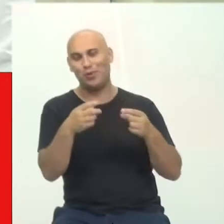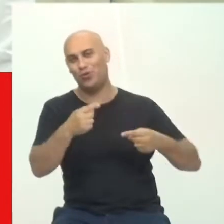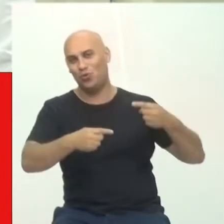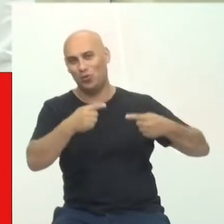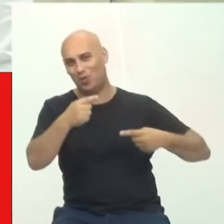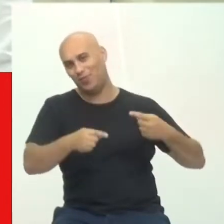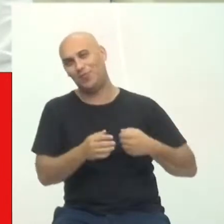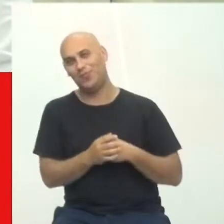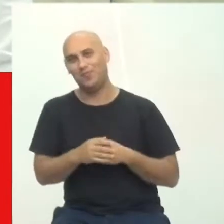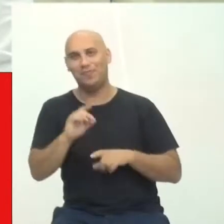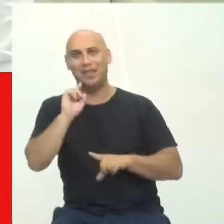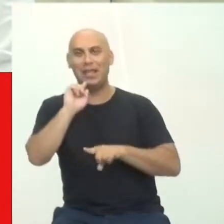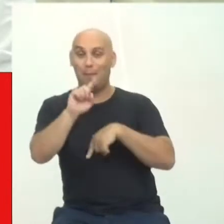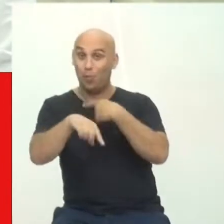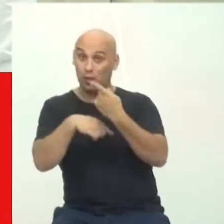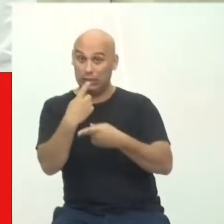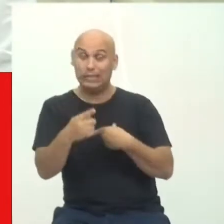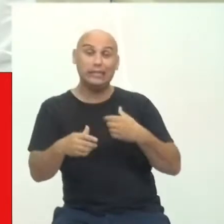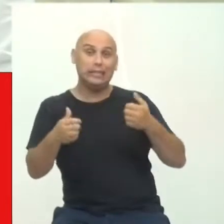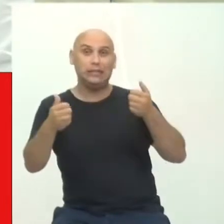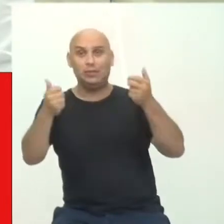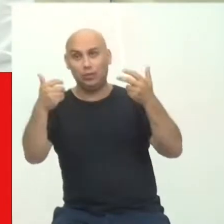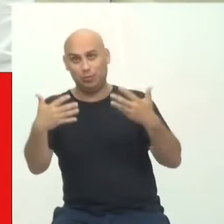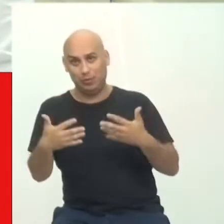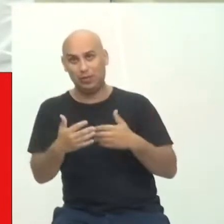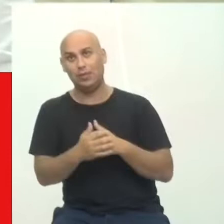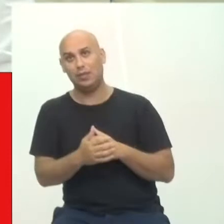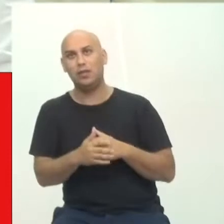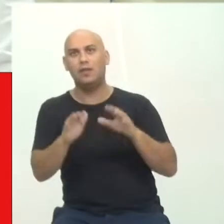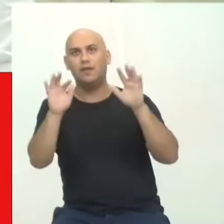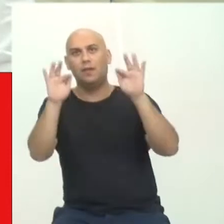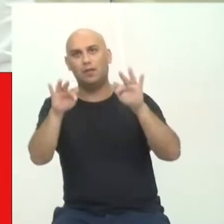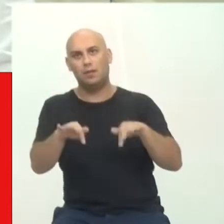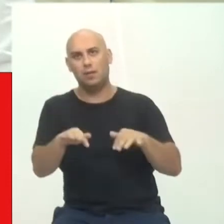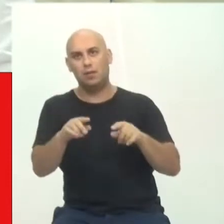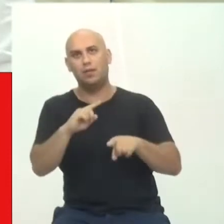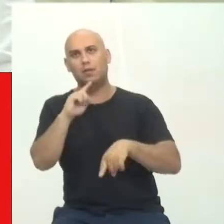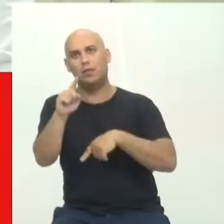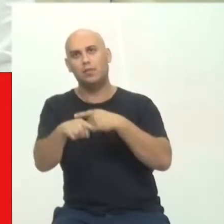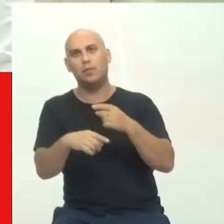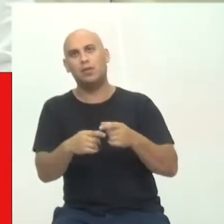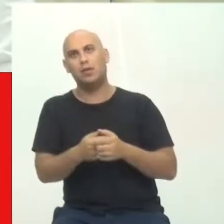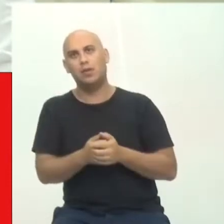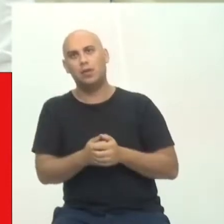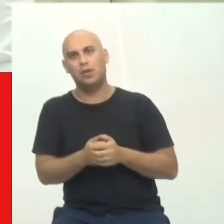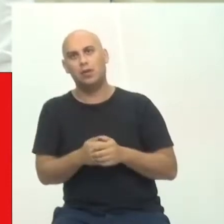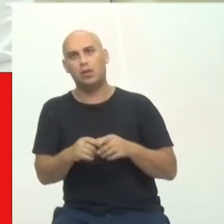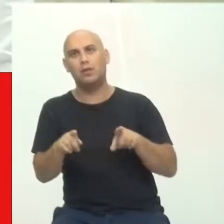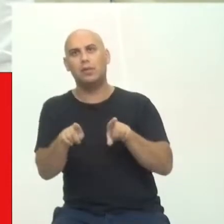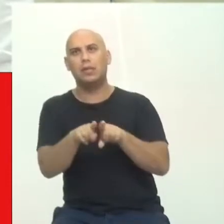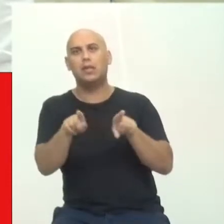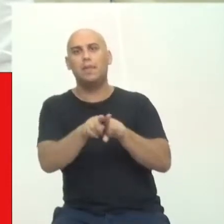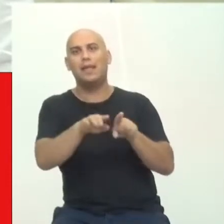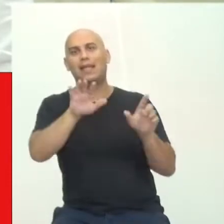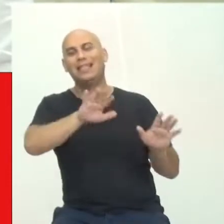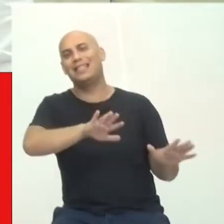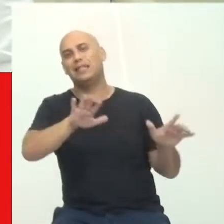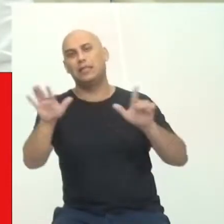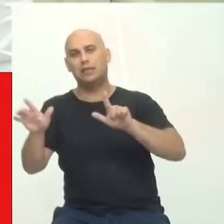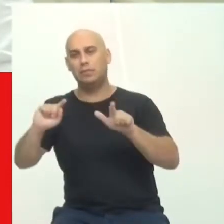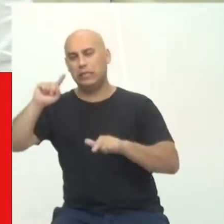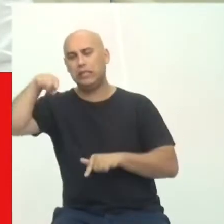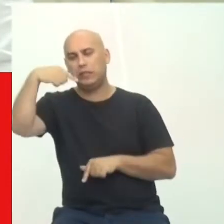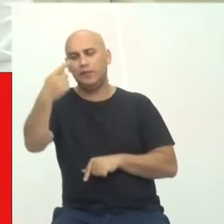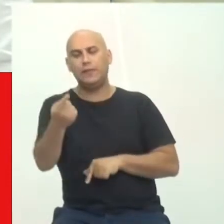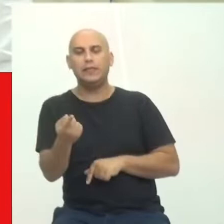E depois disso, a gente já finaliza e dando os encaminhamentos para a semana que vem, né, para a gente poder